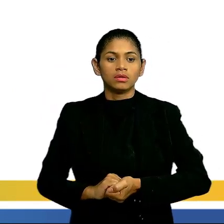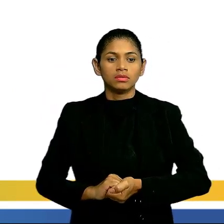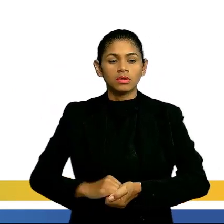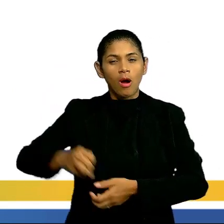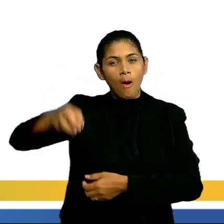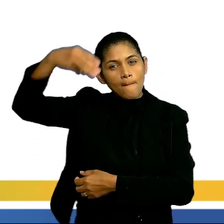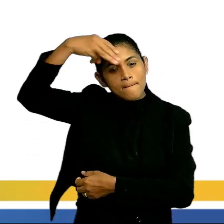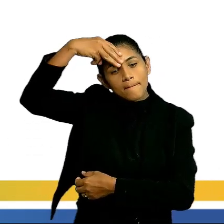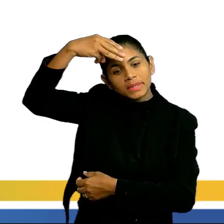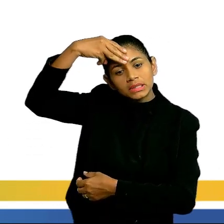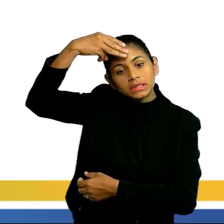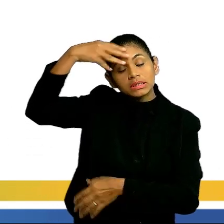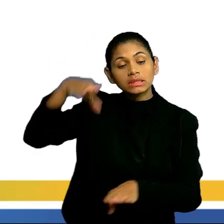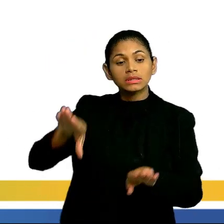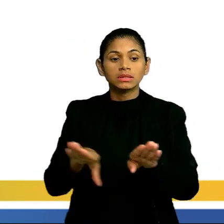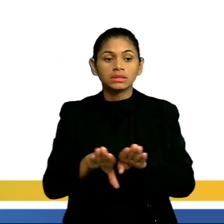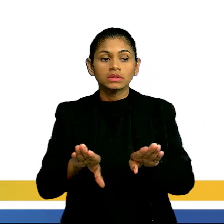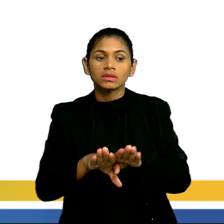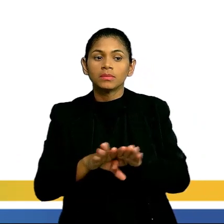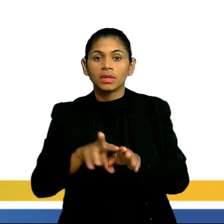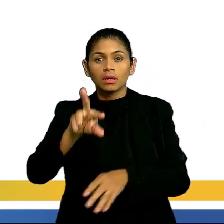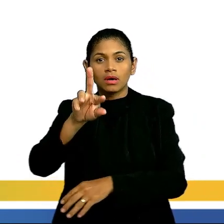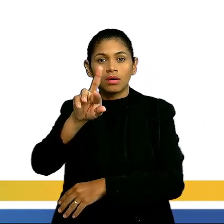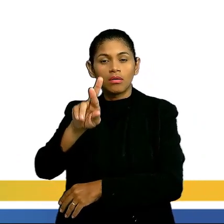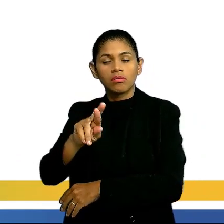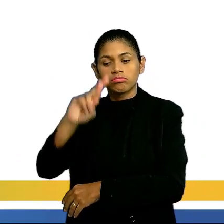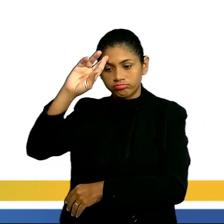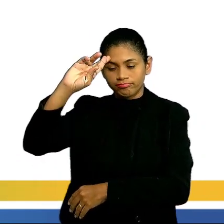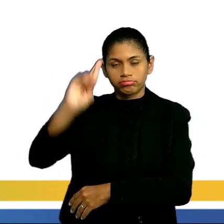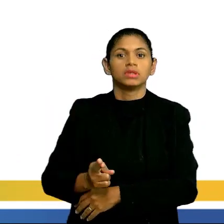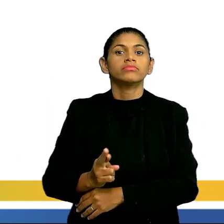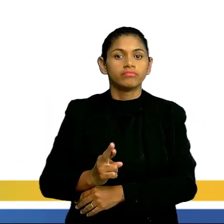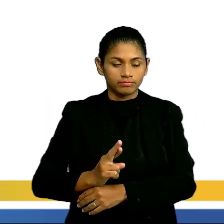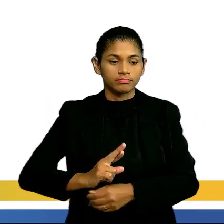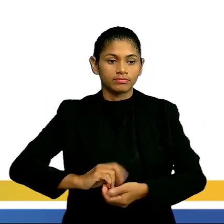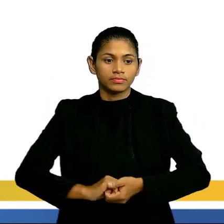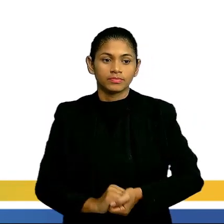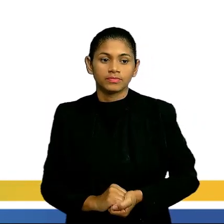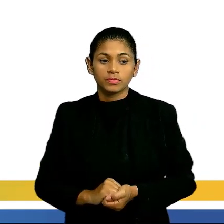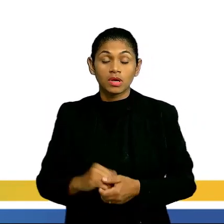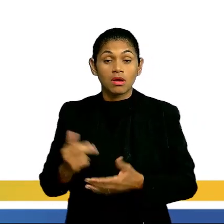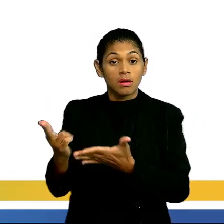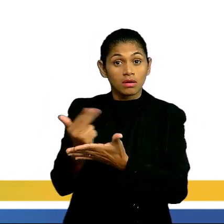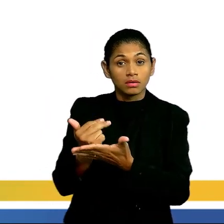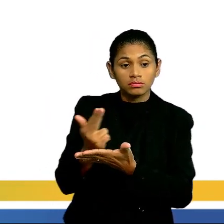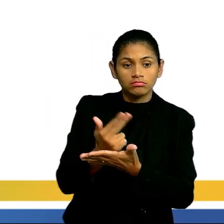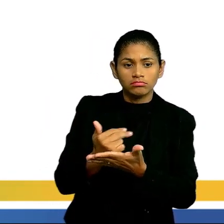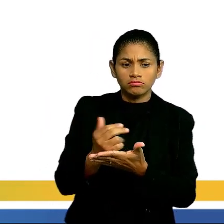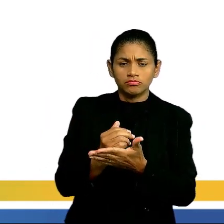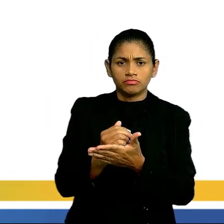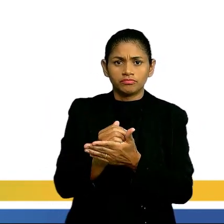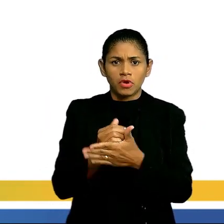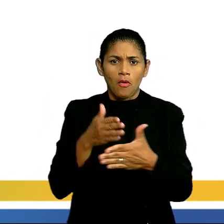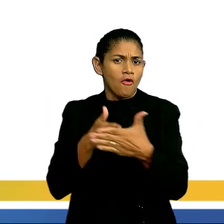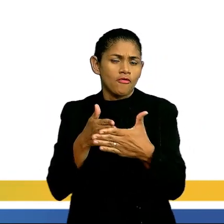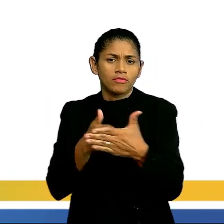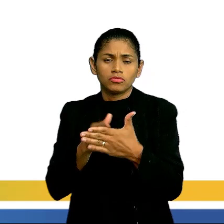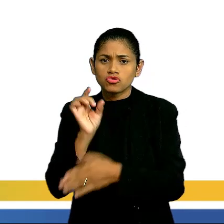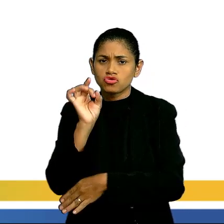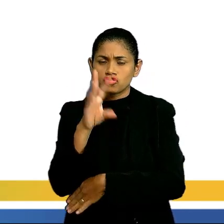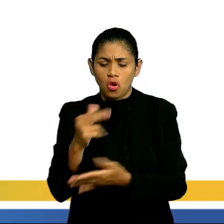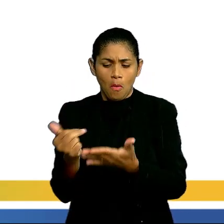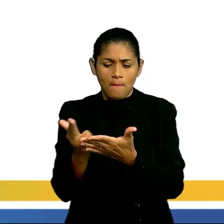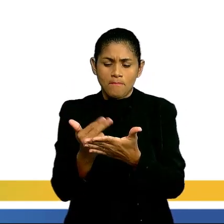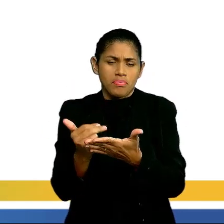da sociedade ocidental. A arte surrealista não se restringiu à pintura, de modo que